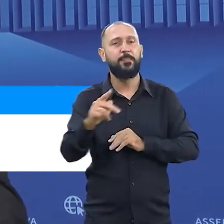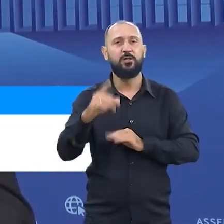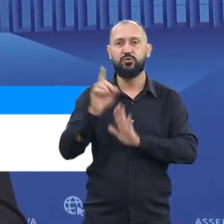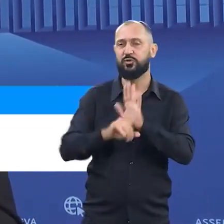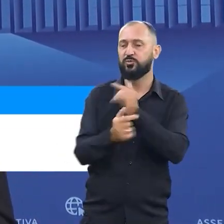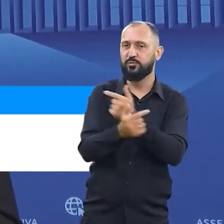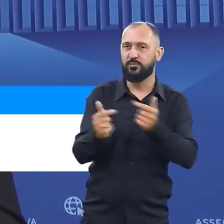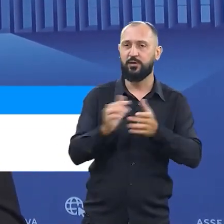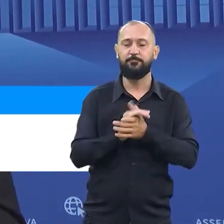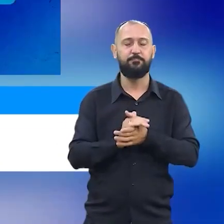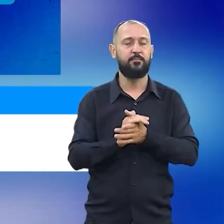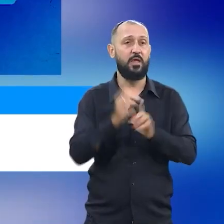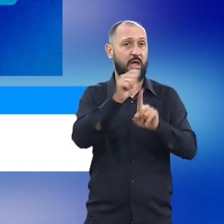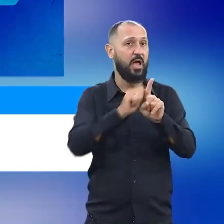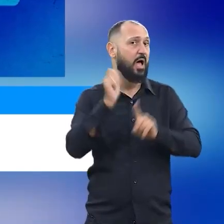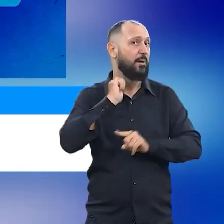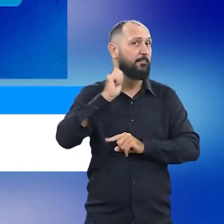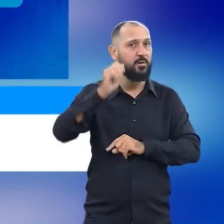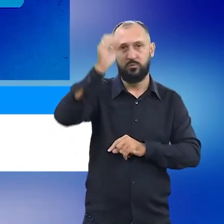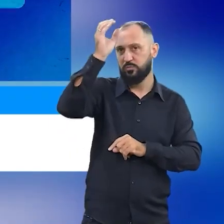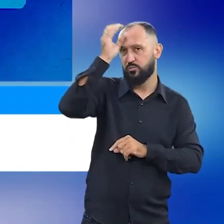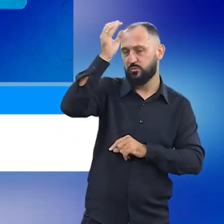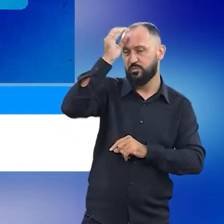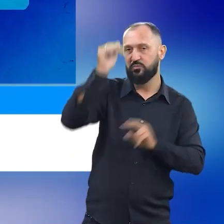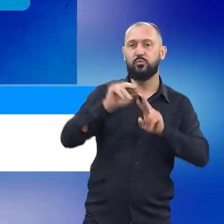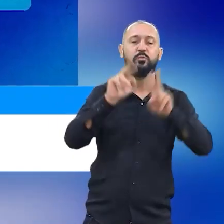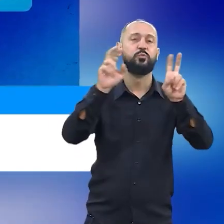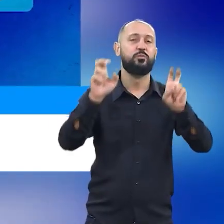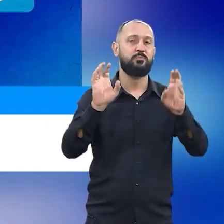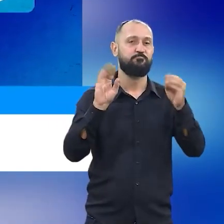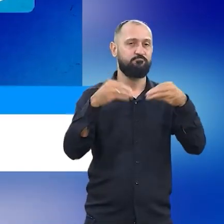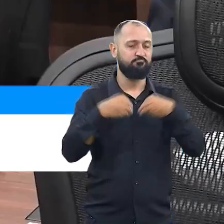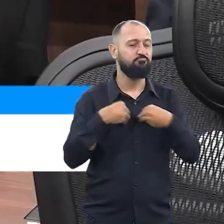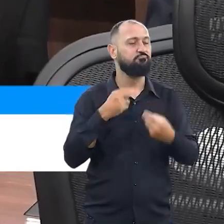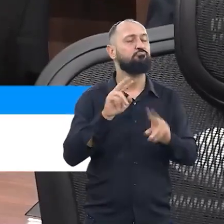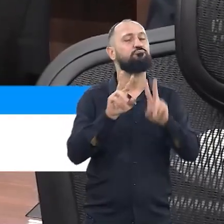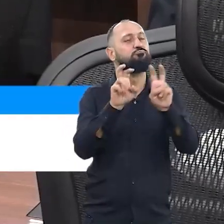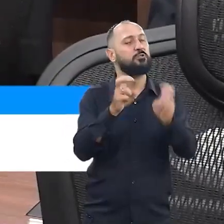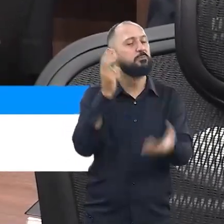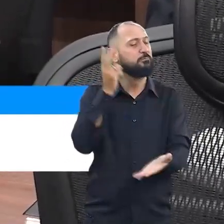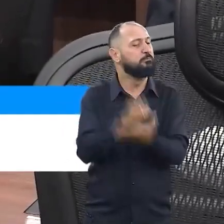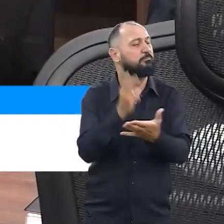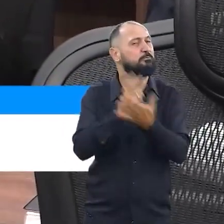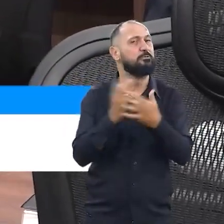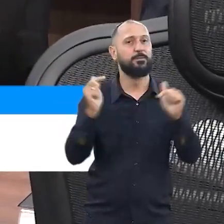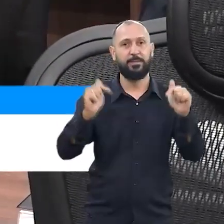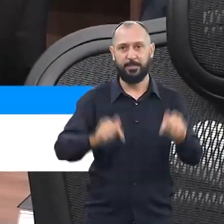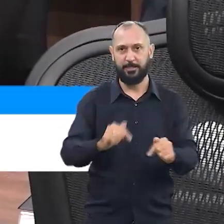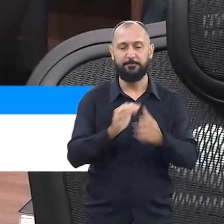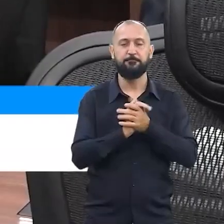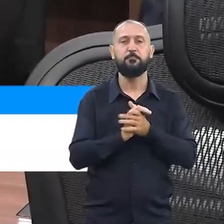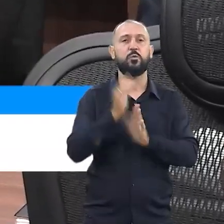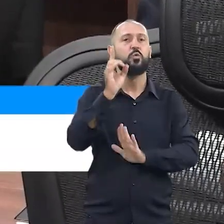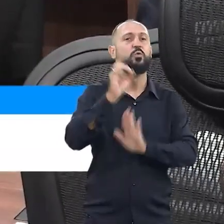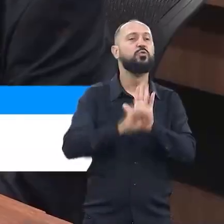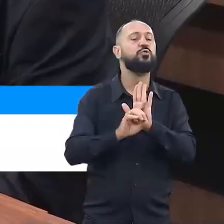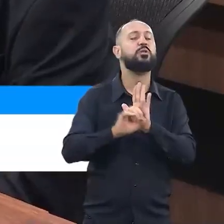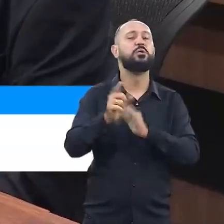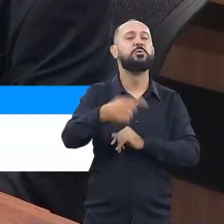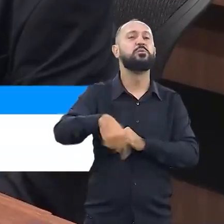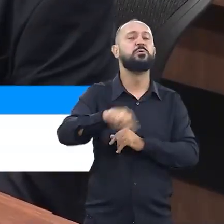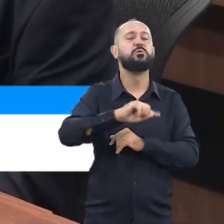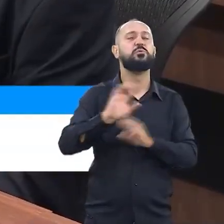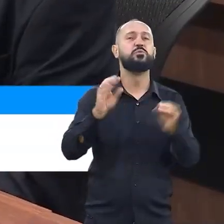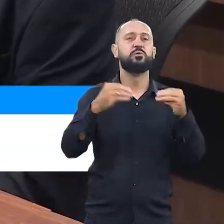a quem não tem os seus direitos. Abril é o mês de conscientização sobre o autismo, pauta recorrente no Legislativo sumatogrossense.